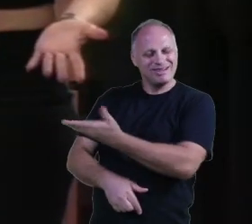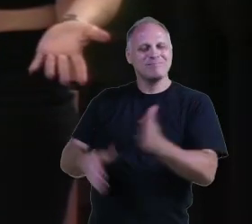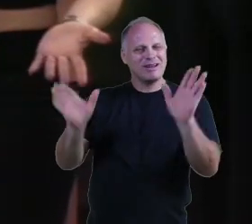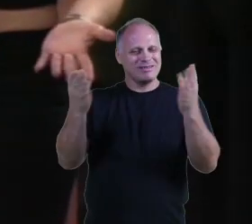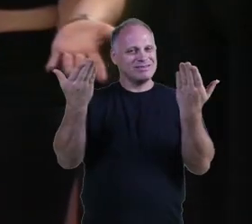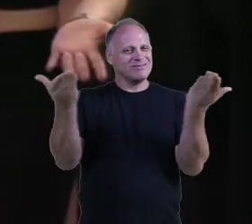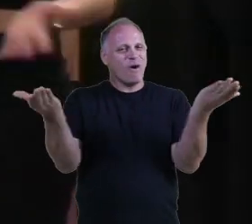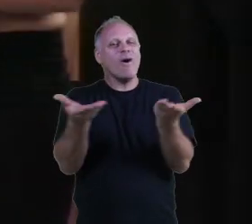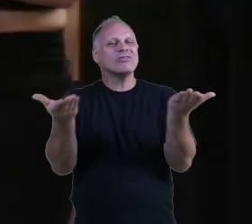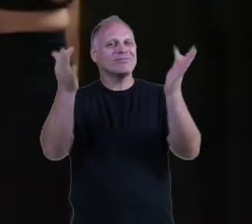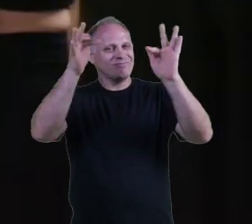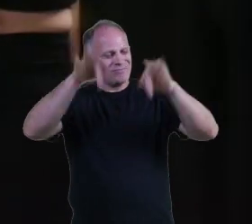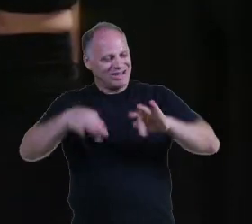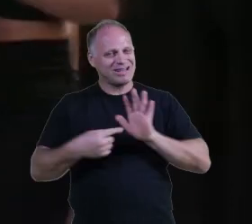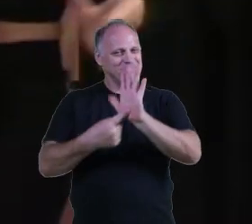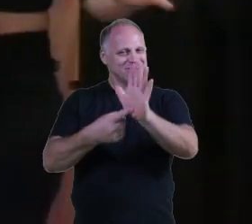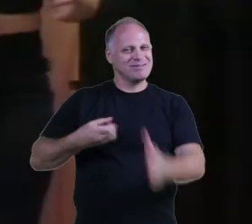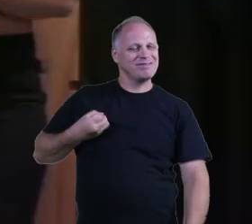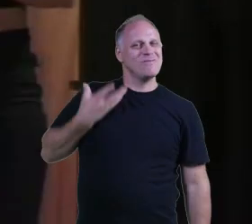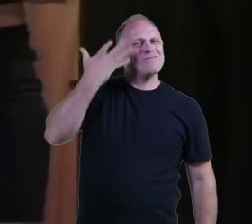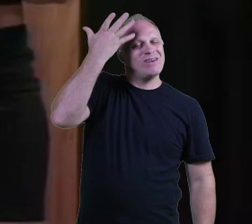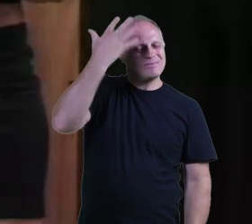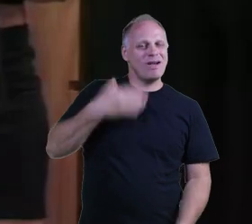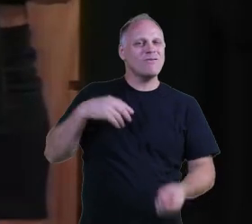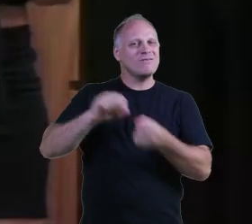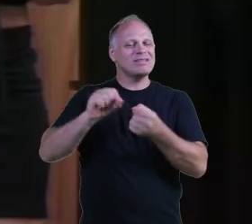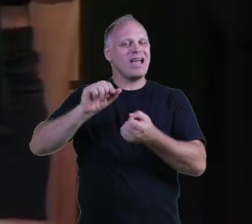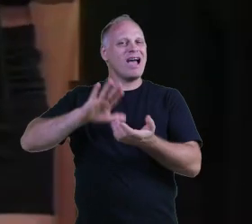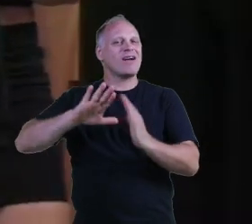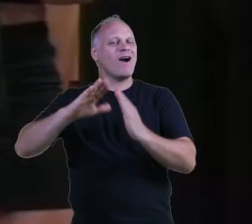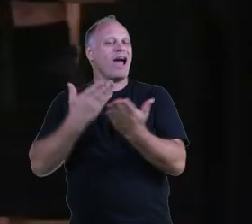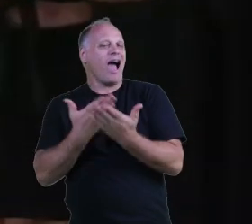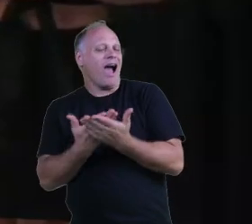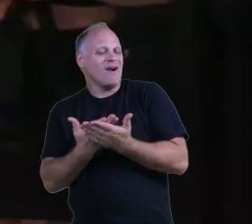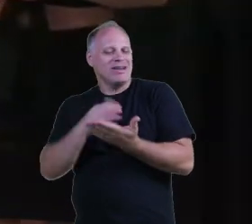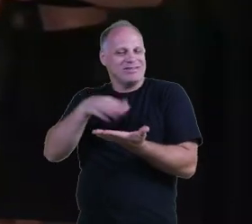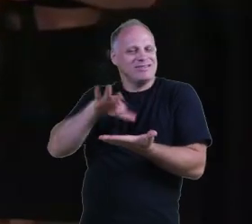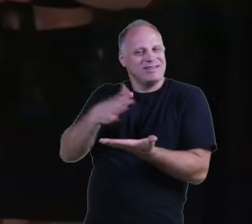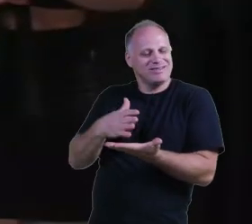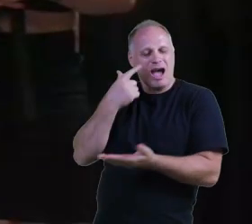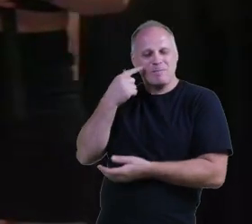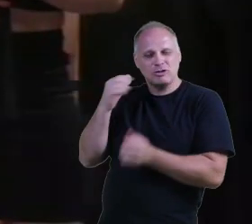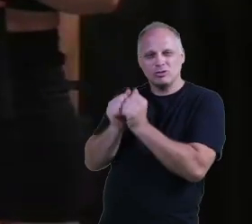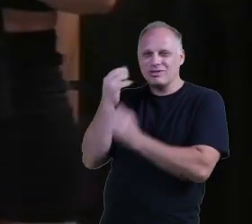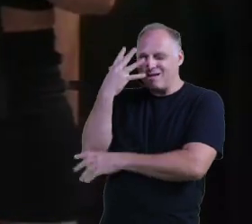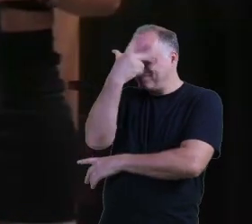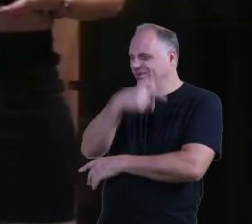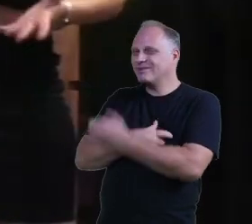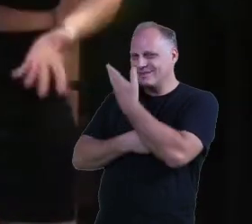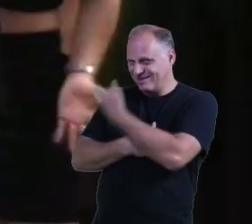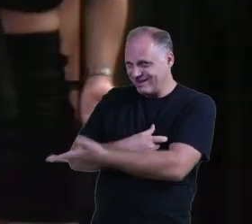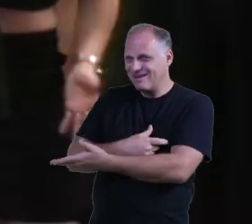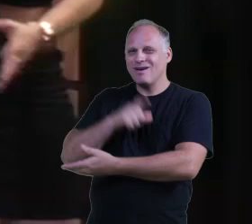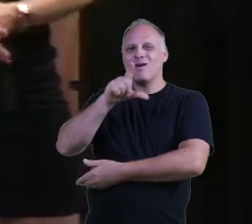com samba? Mais uma música, pessoal, para a gente fechar esse episódio de hoje, então... Eu vou lá fazer aula de samba com a